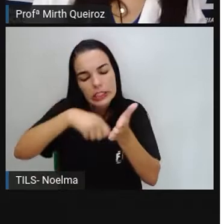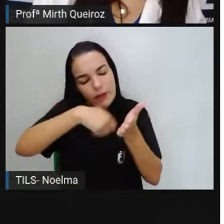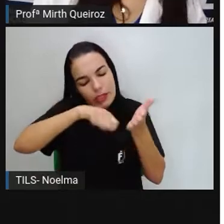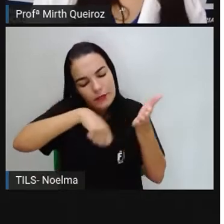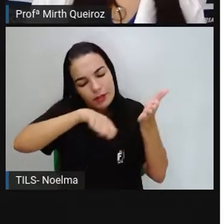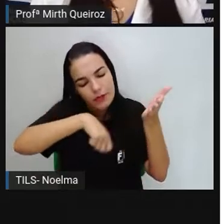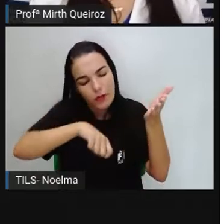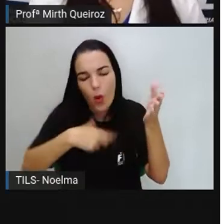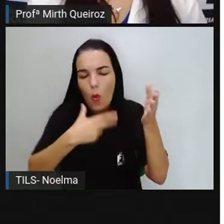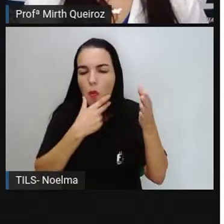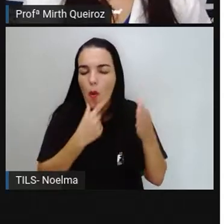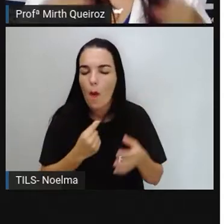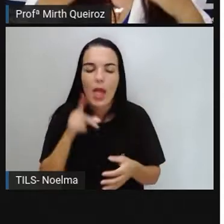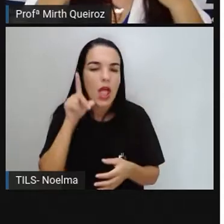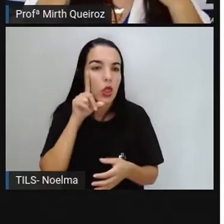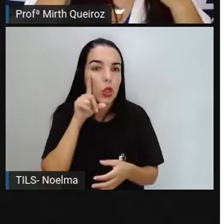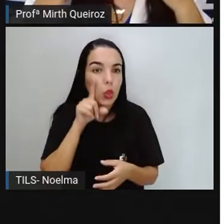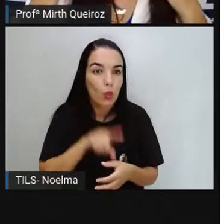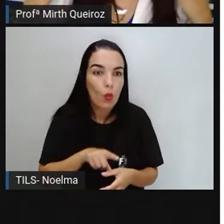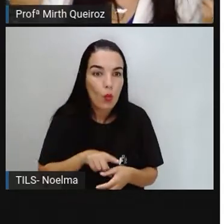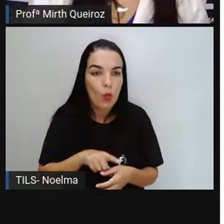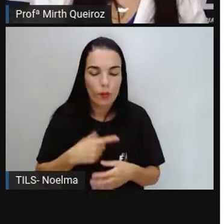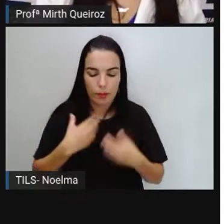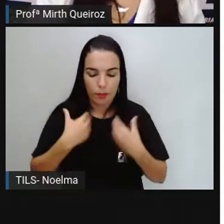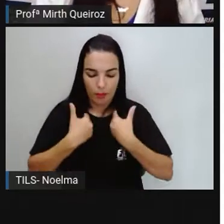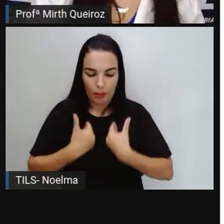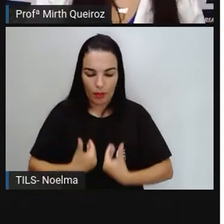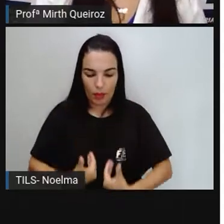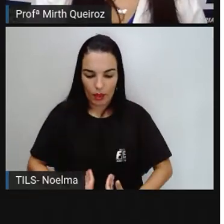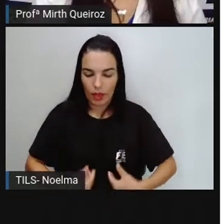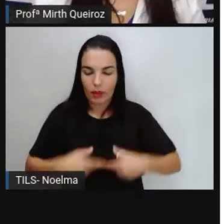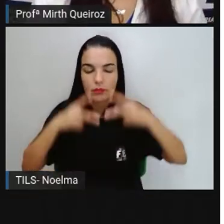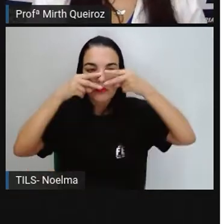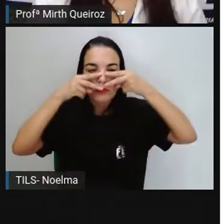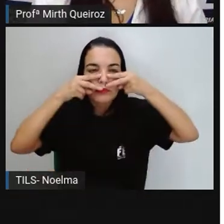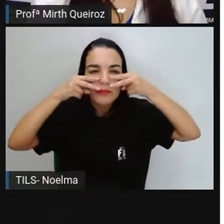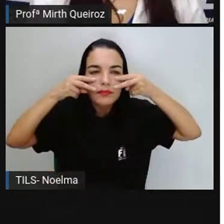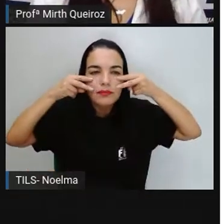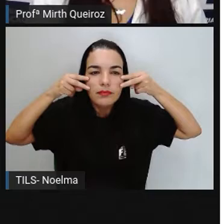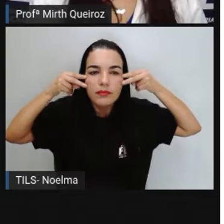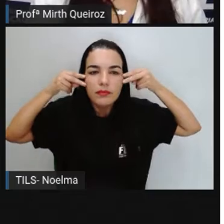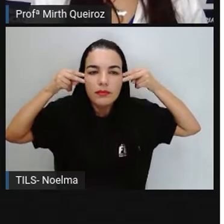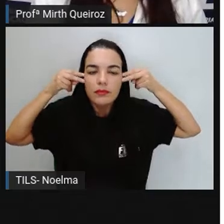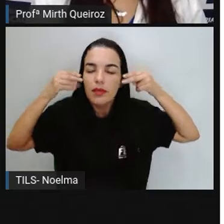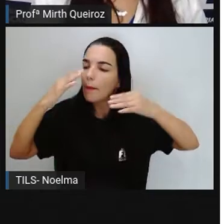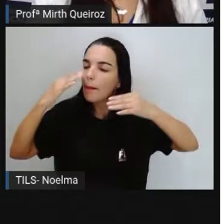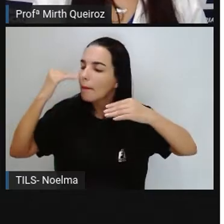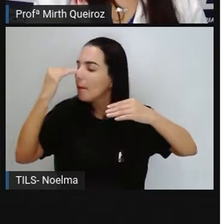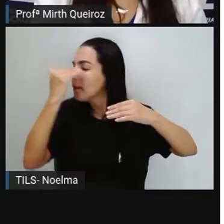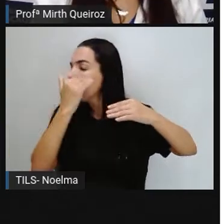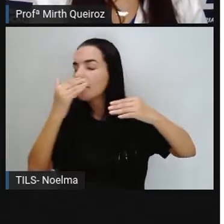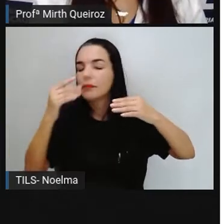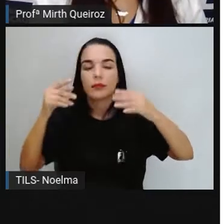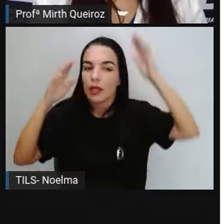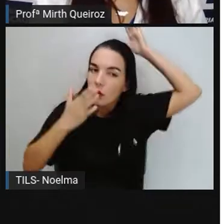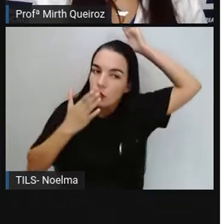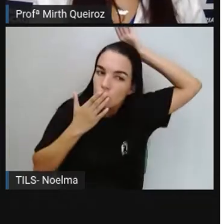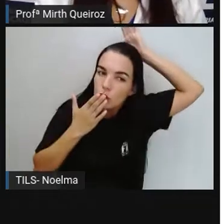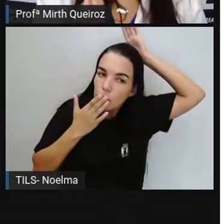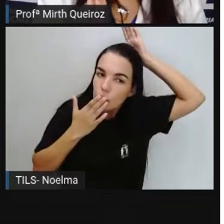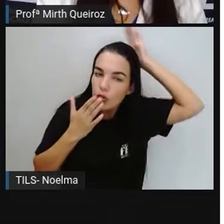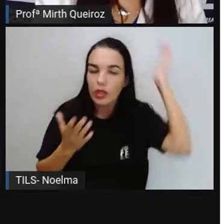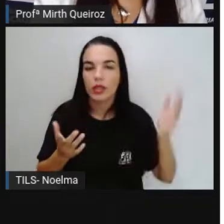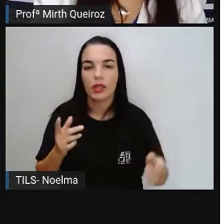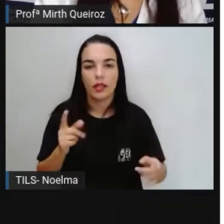na cabeça, que andava com a pele pintada. Esse índio